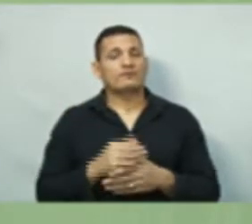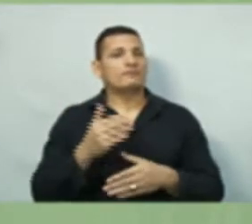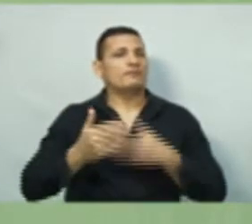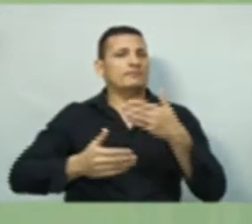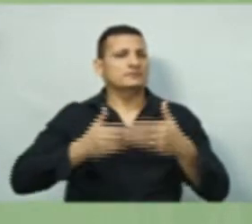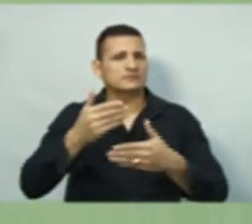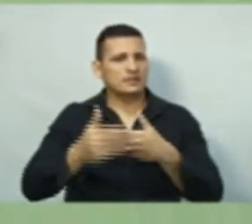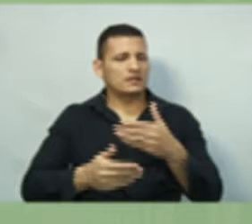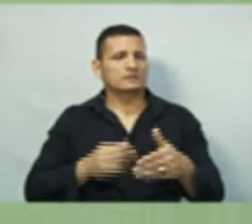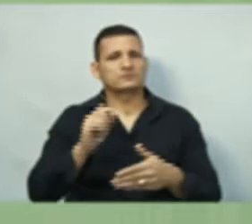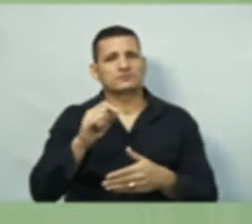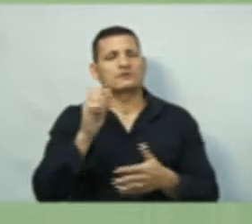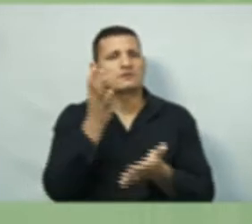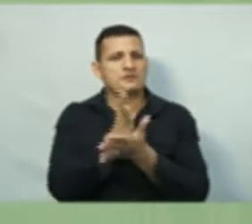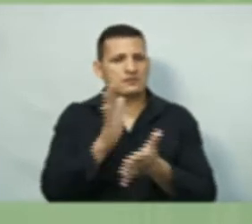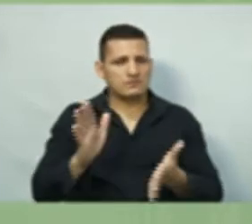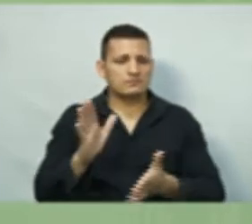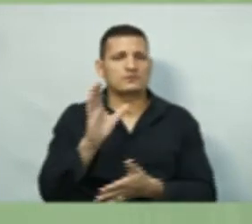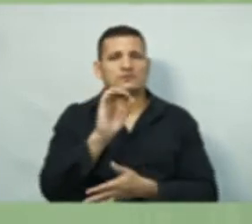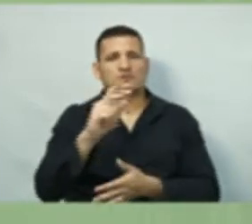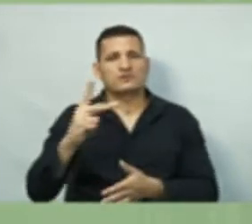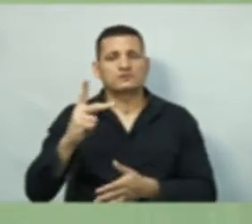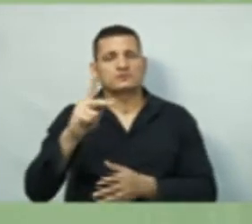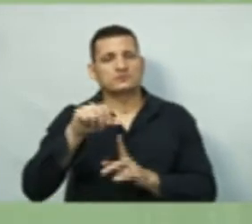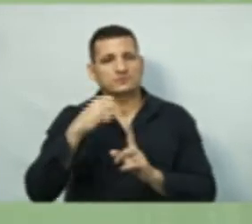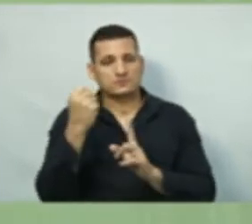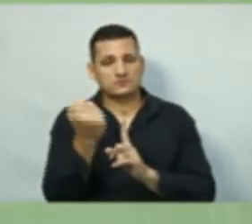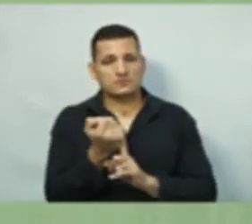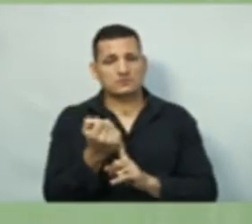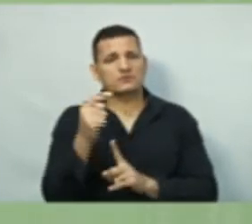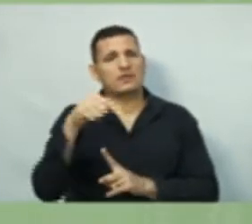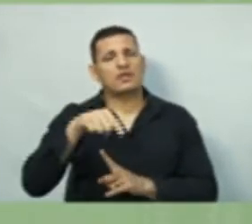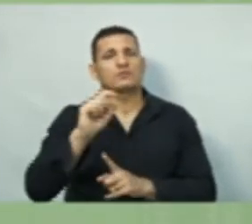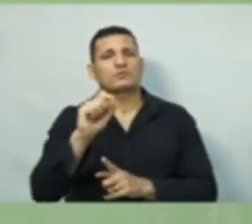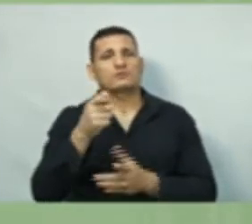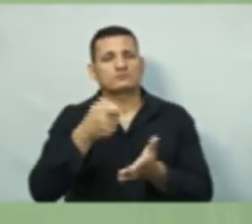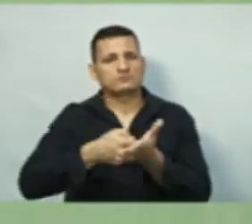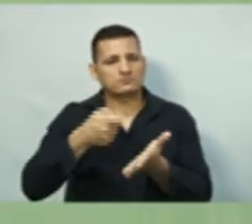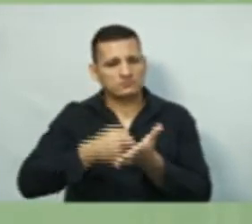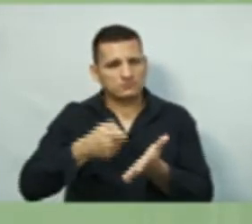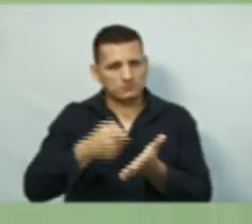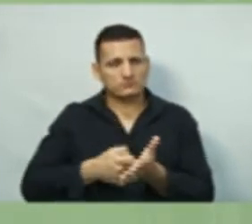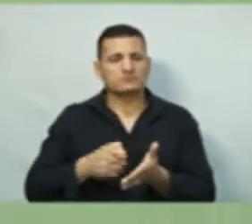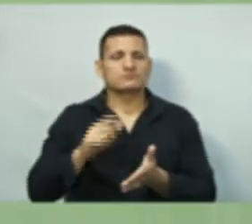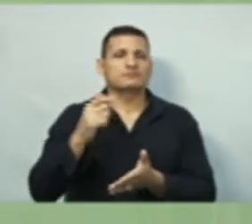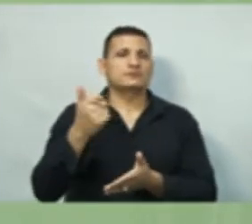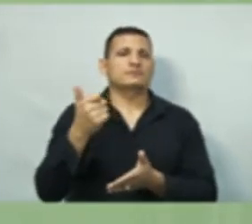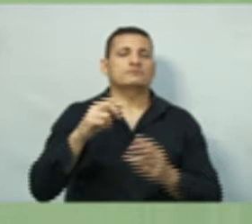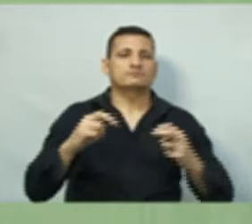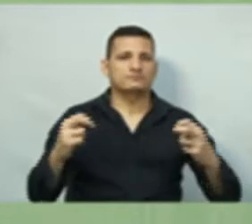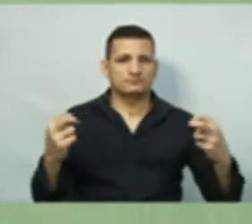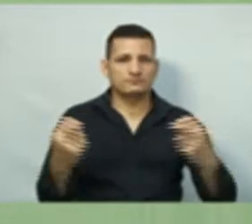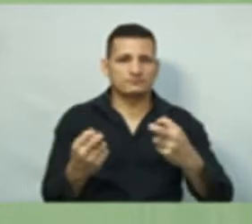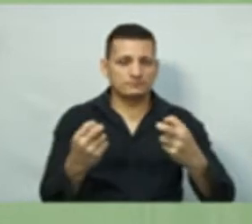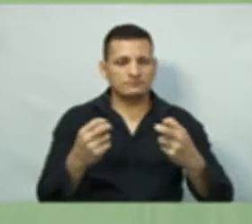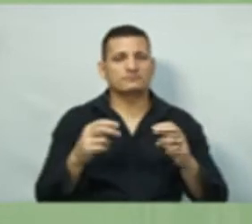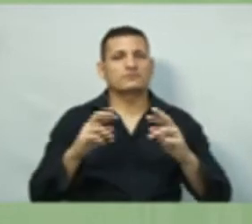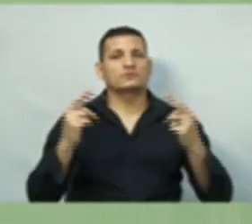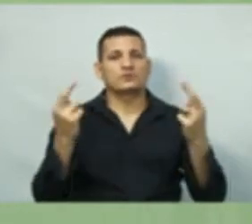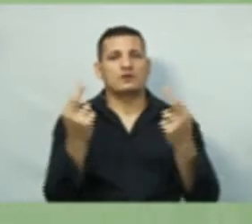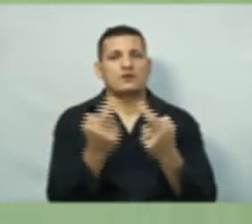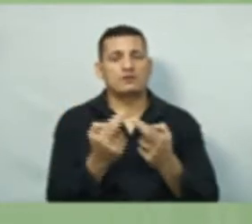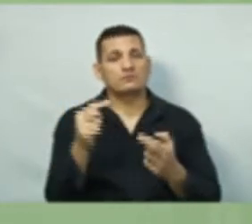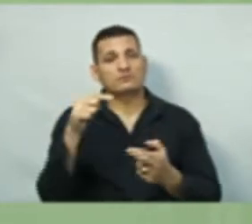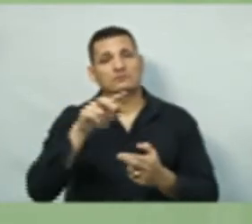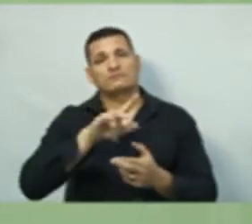de encerramento de uma sociedade cooperativa passa obrigatoriamente pela Assembleia Geral, na qual ocorre a nomeação